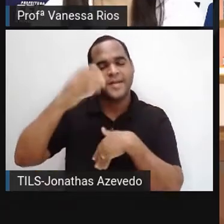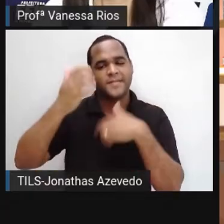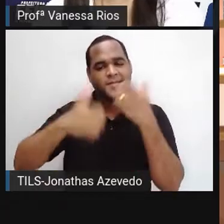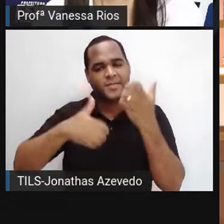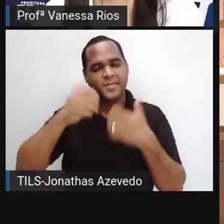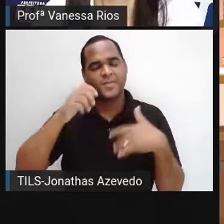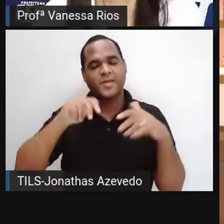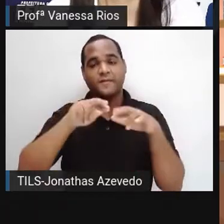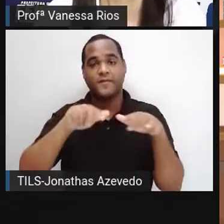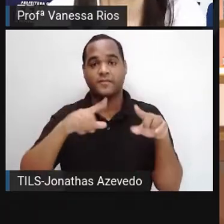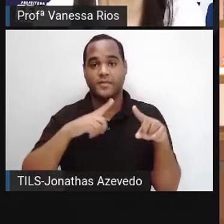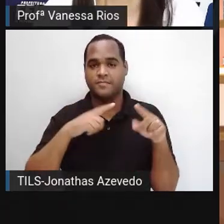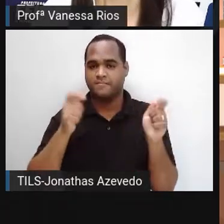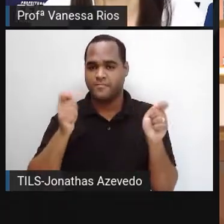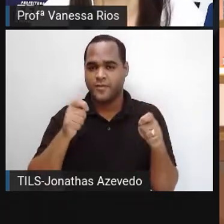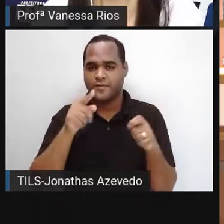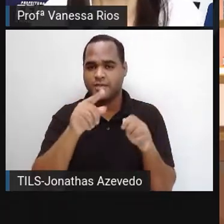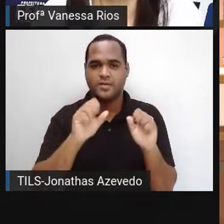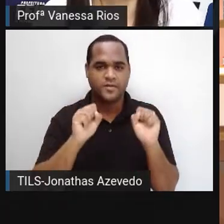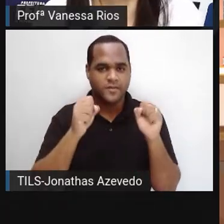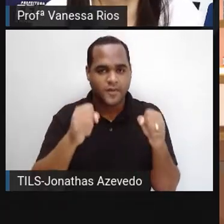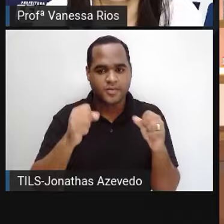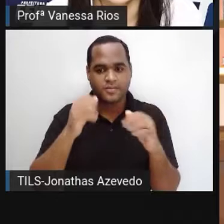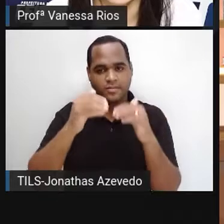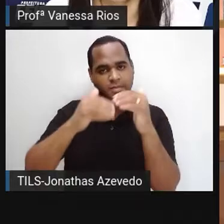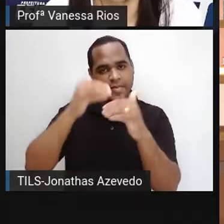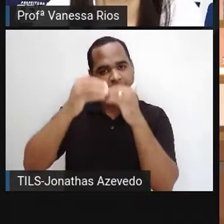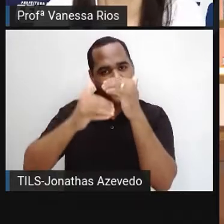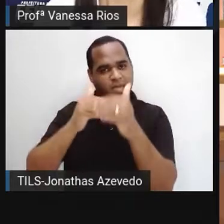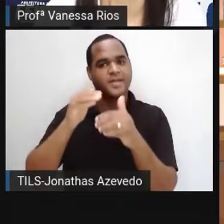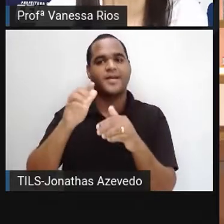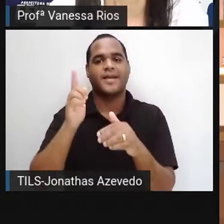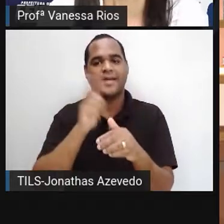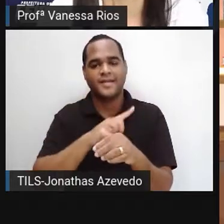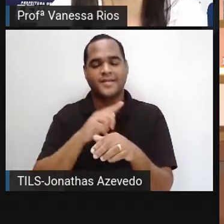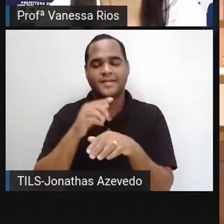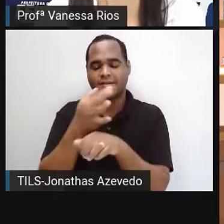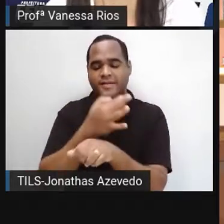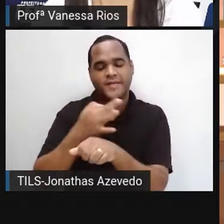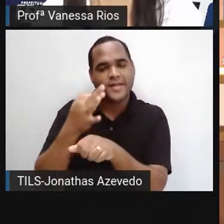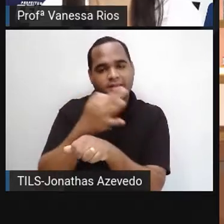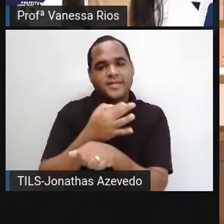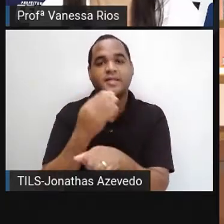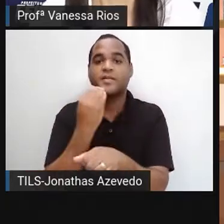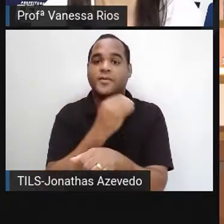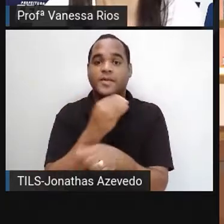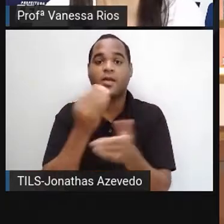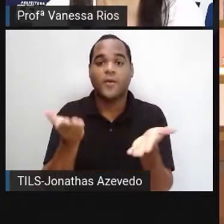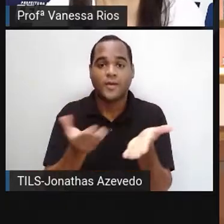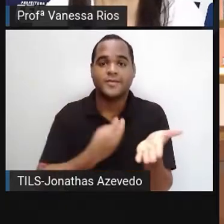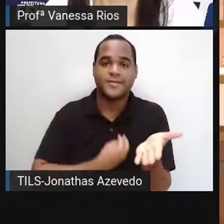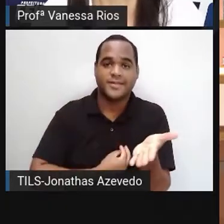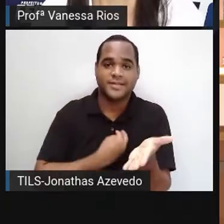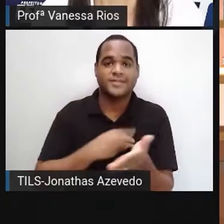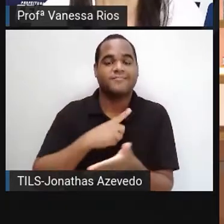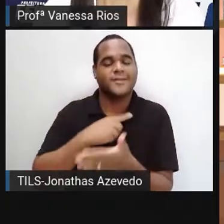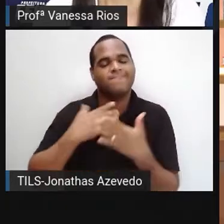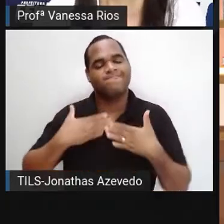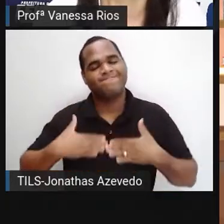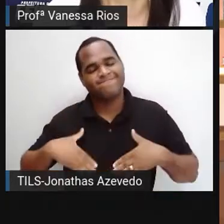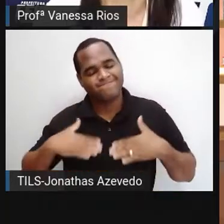de ações que vocês podem desempenhar nas férias de vocês, aproveitando este momento de descanso, de lazer,